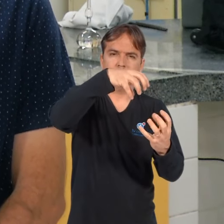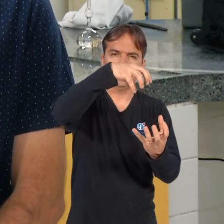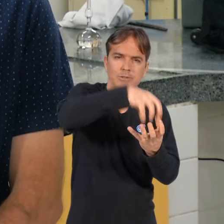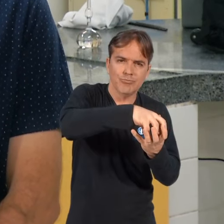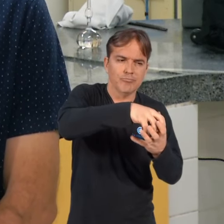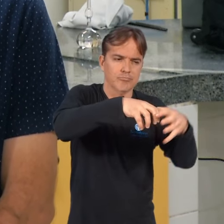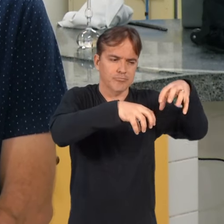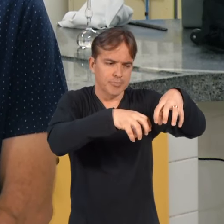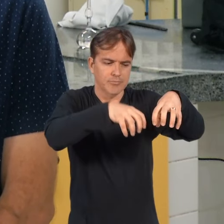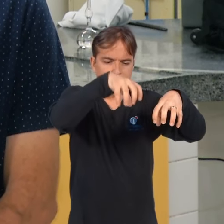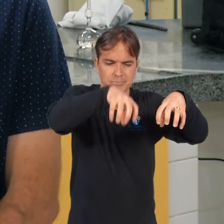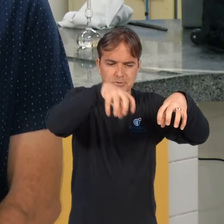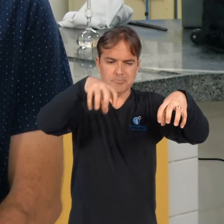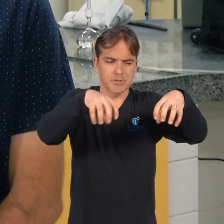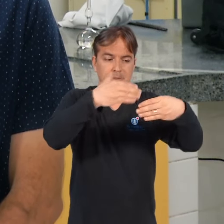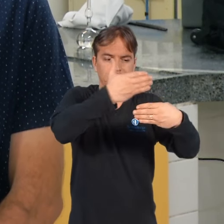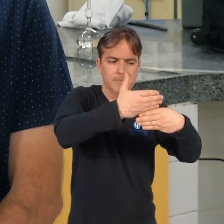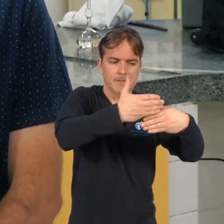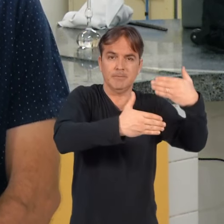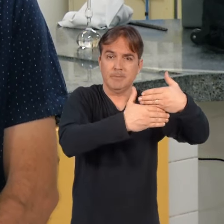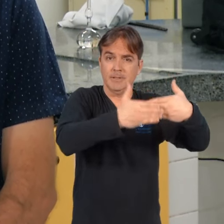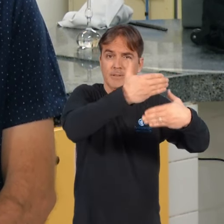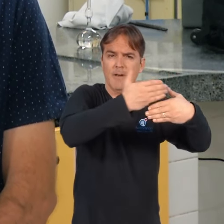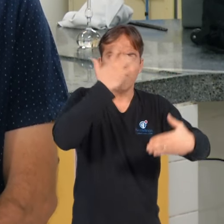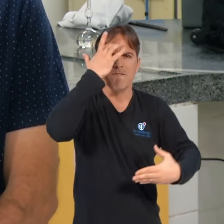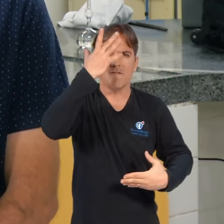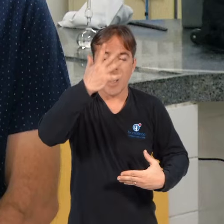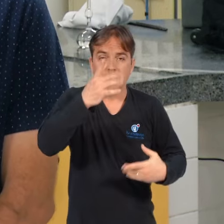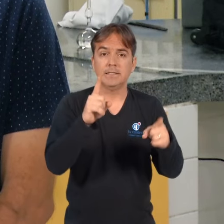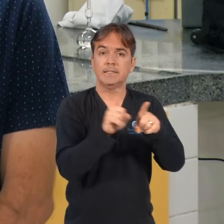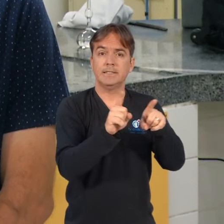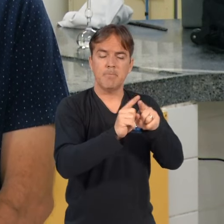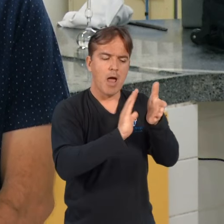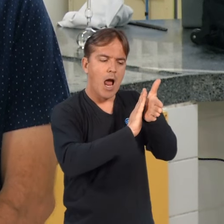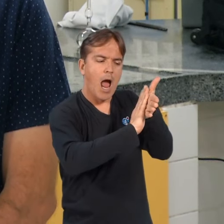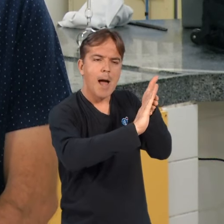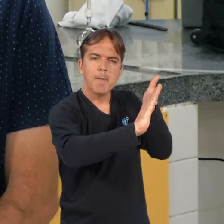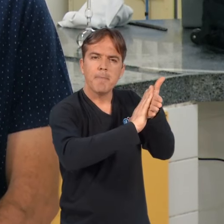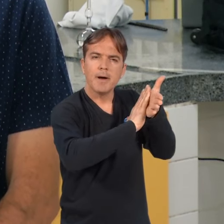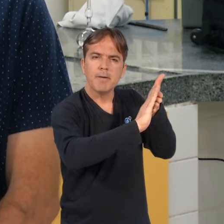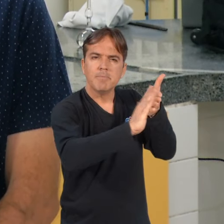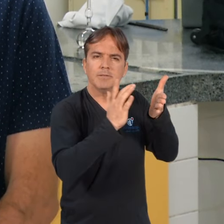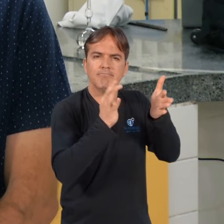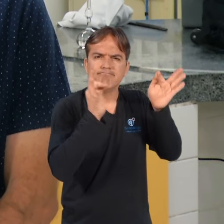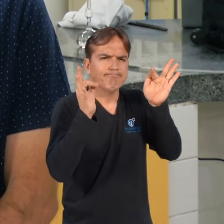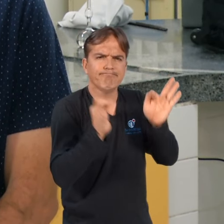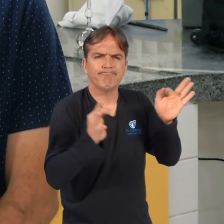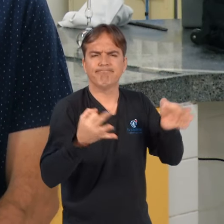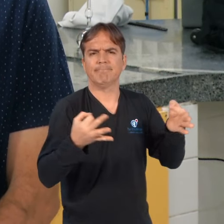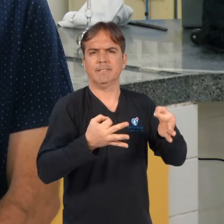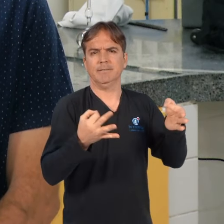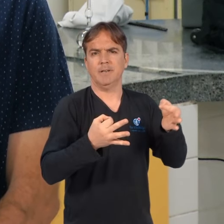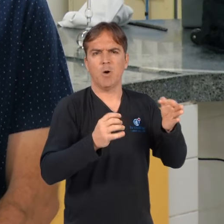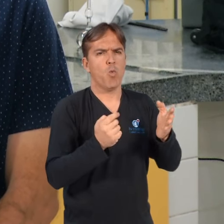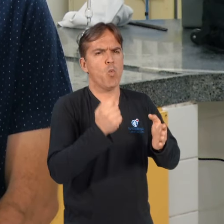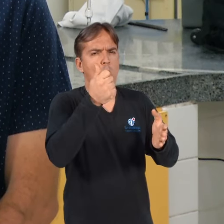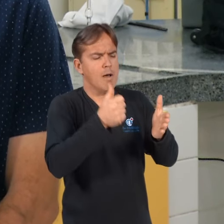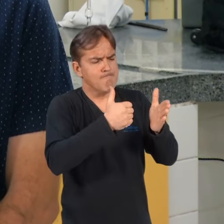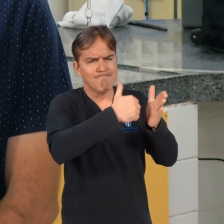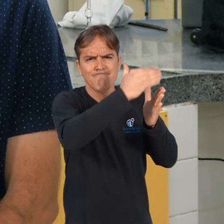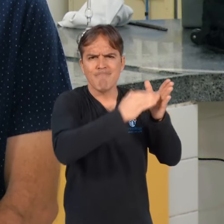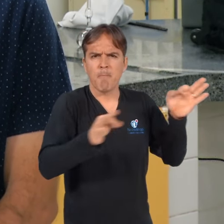esse processo de execução. A gente conseguiu um acabamento com esse bloco que é muito próximo do definitivo, então